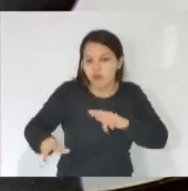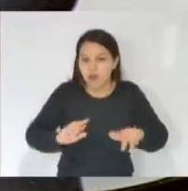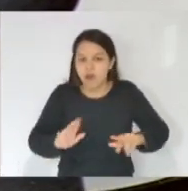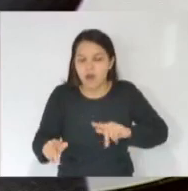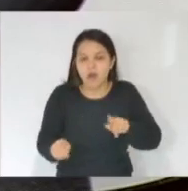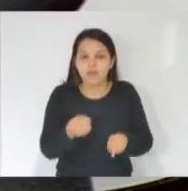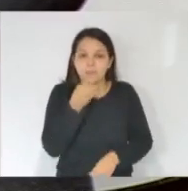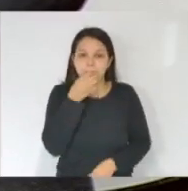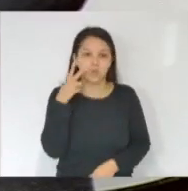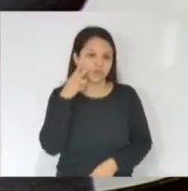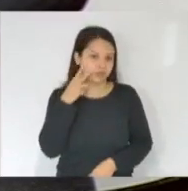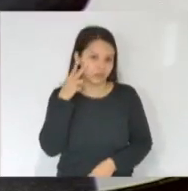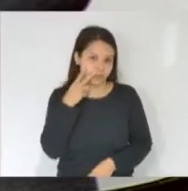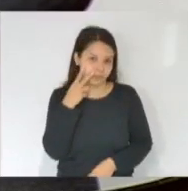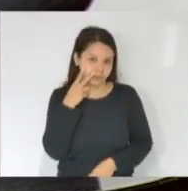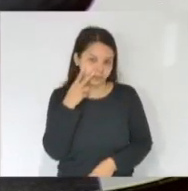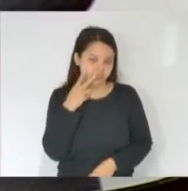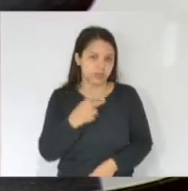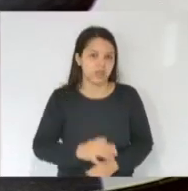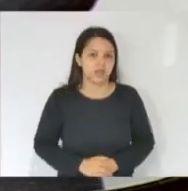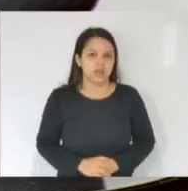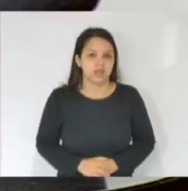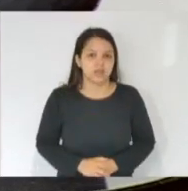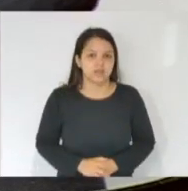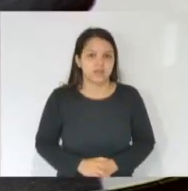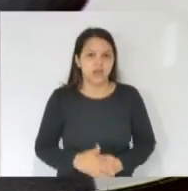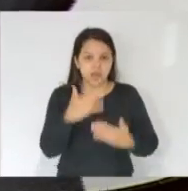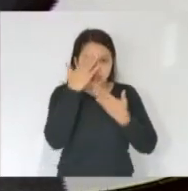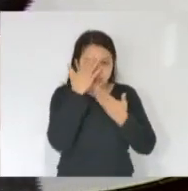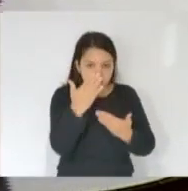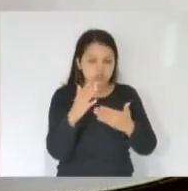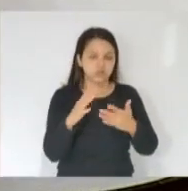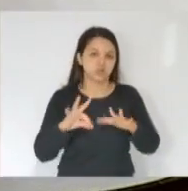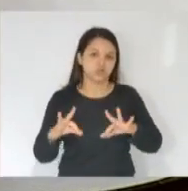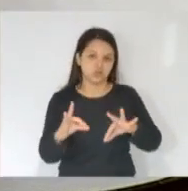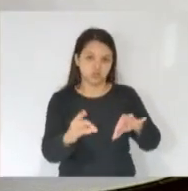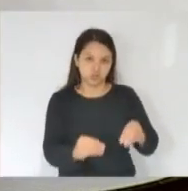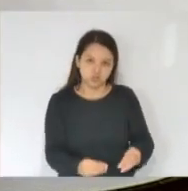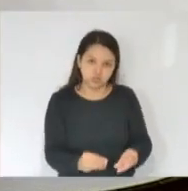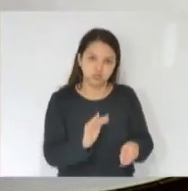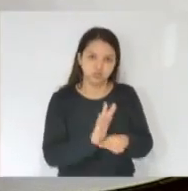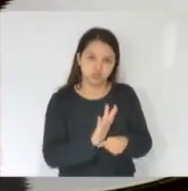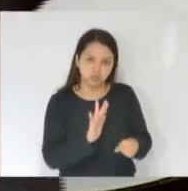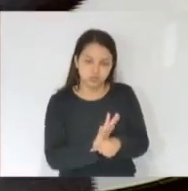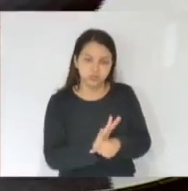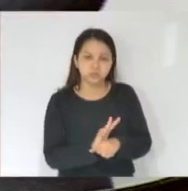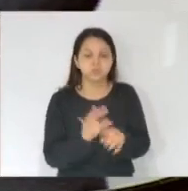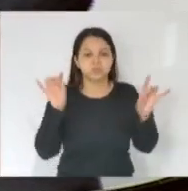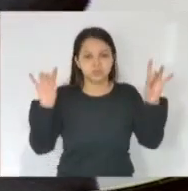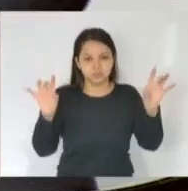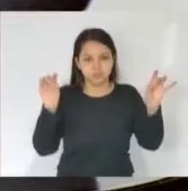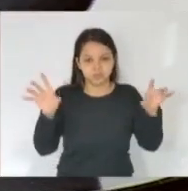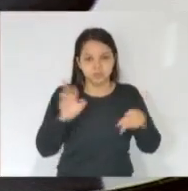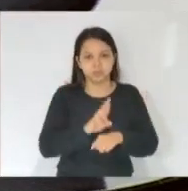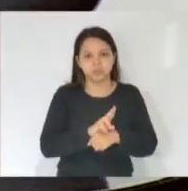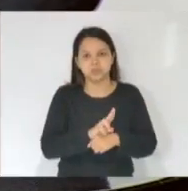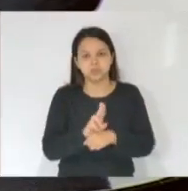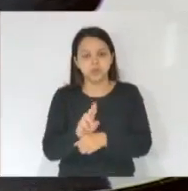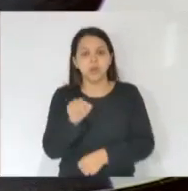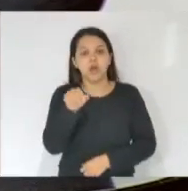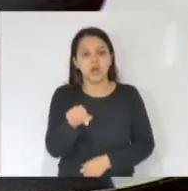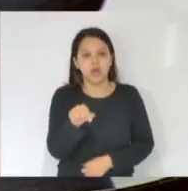vinho. Agradeço a todos pela colaboração, pela oportunidade, em nome do nosso prefeito Luiz